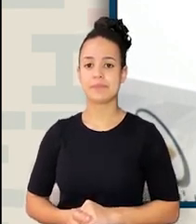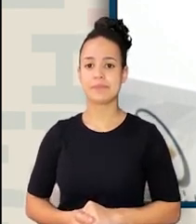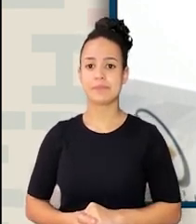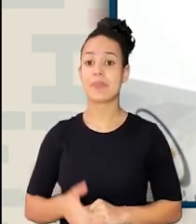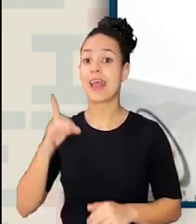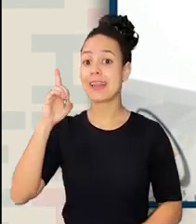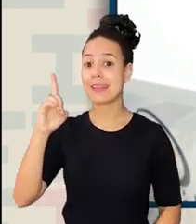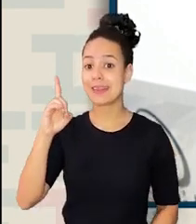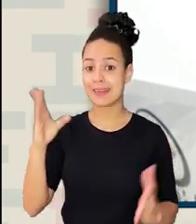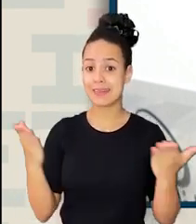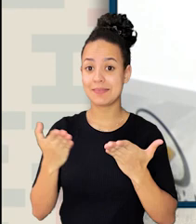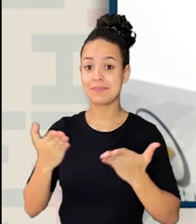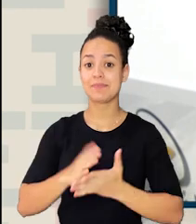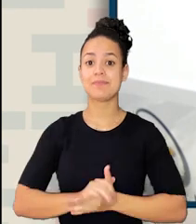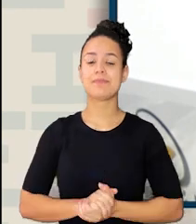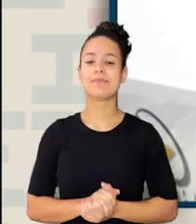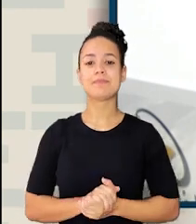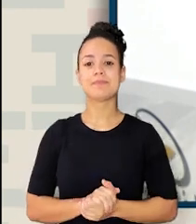E o D.